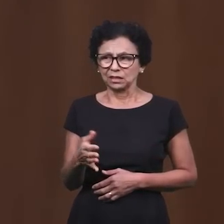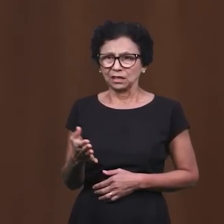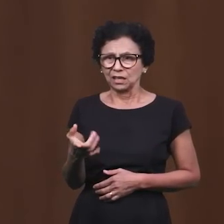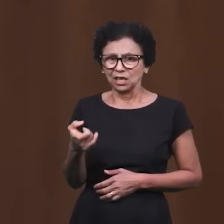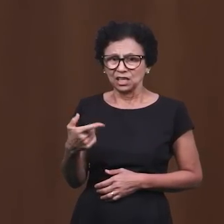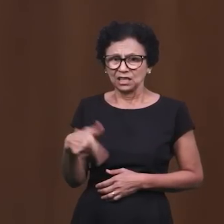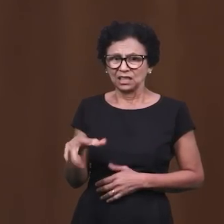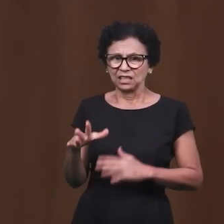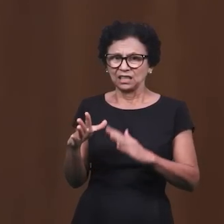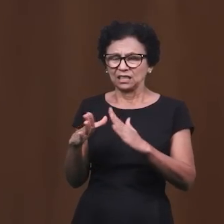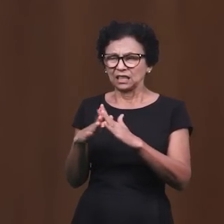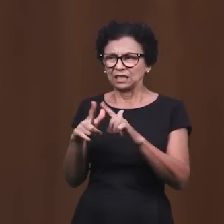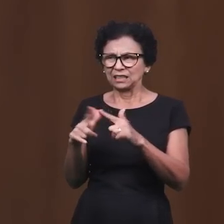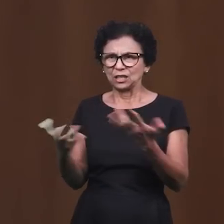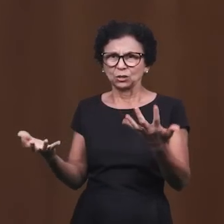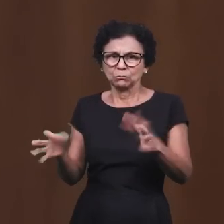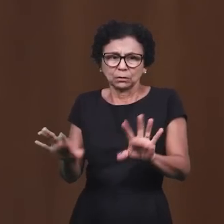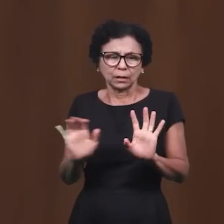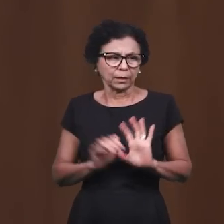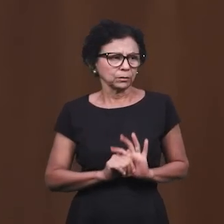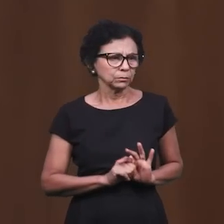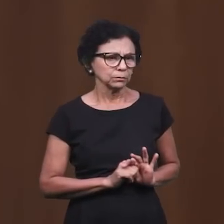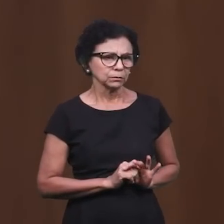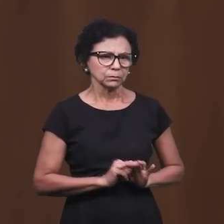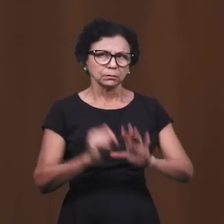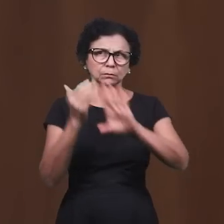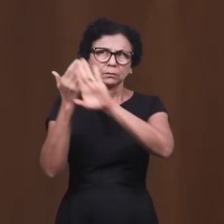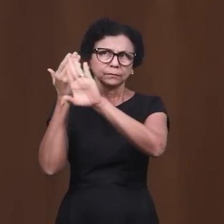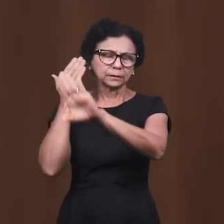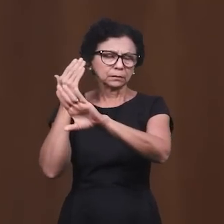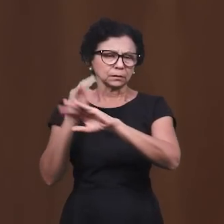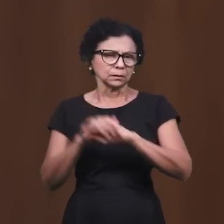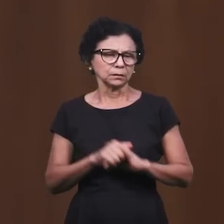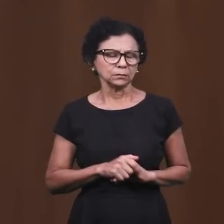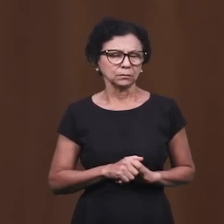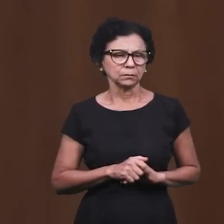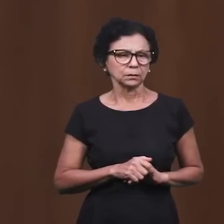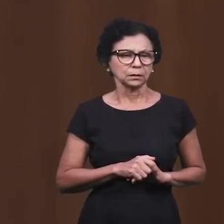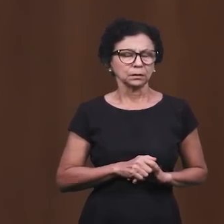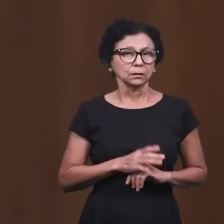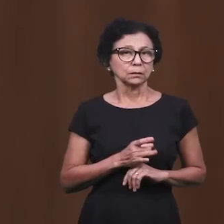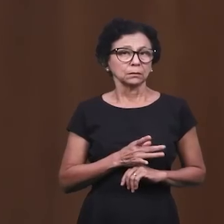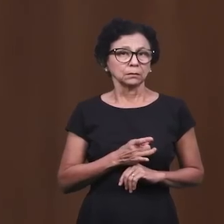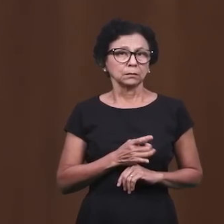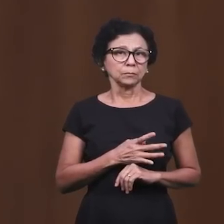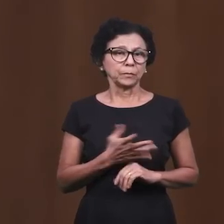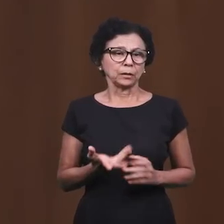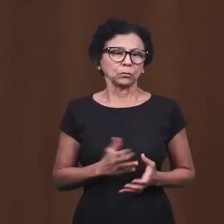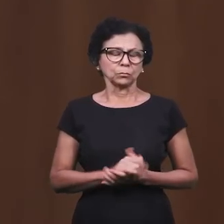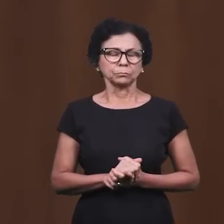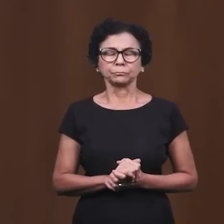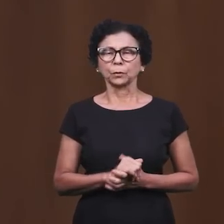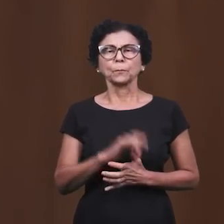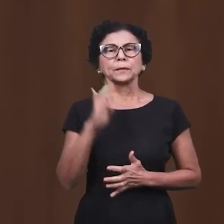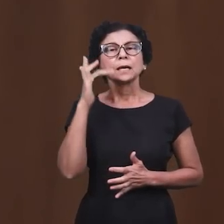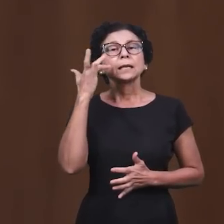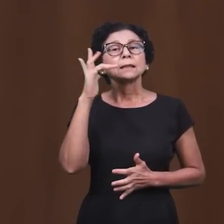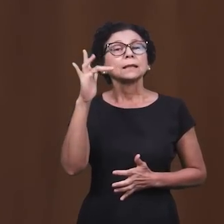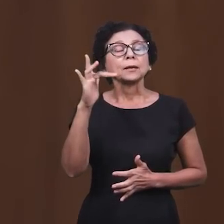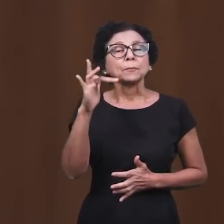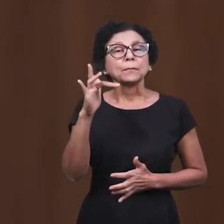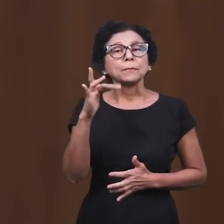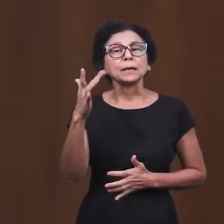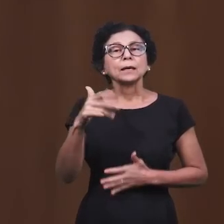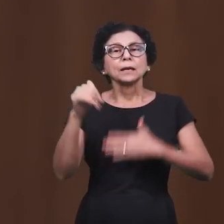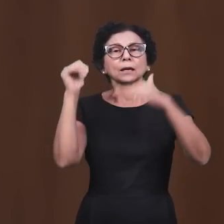igreja, não vai querer ter mais um relacionamento com Deus, a qual ele aprendeu a ter medo. Não, o temor do Senhor para nós não é ter medo de Deus, O temor do